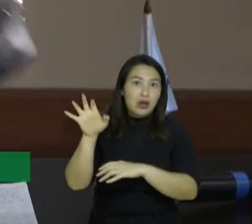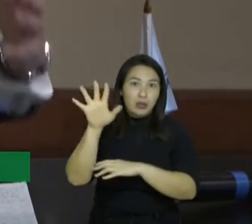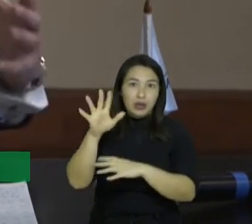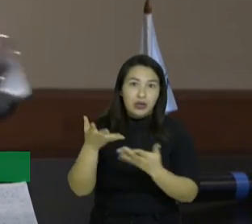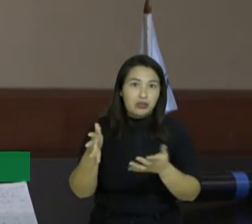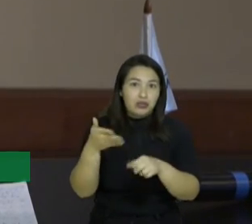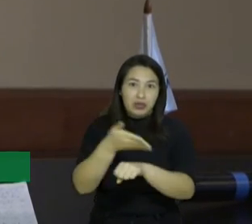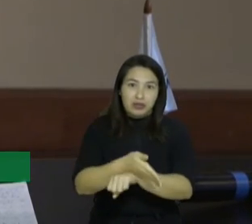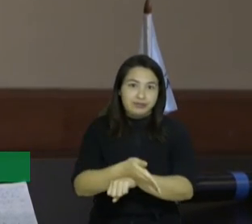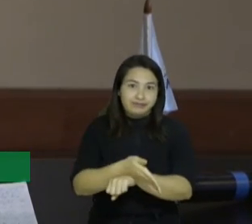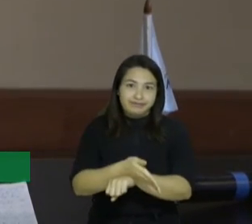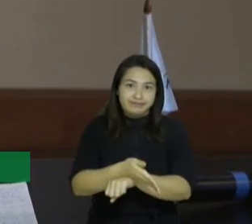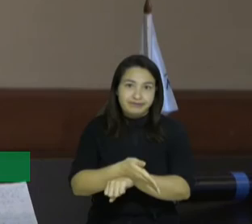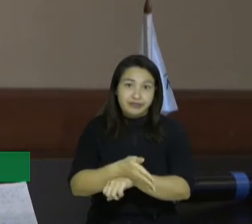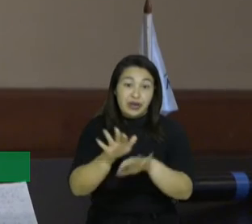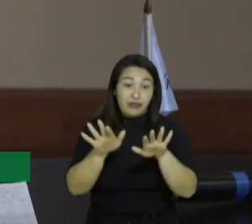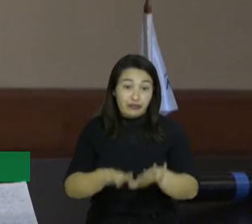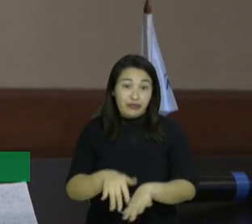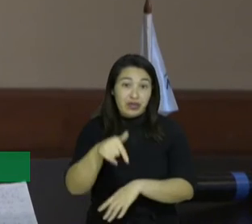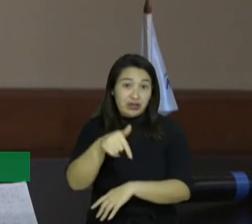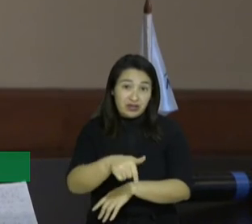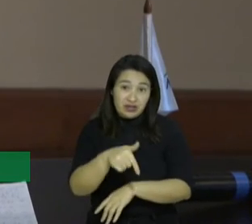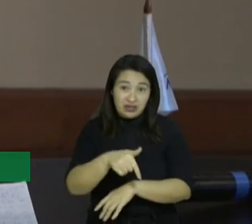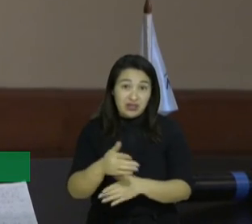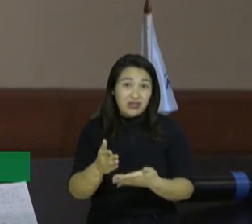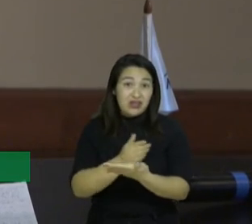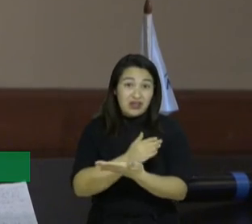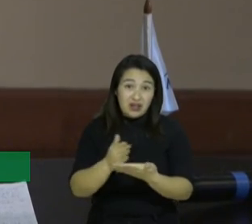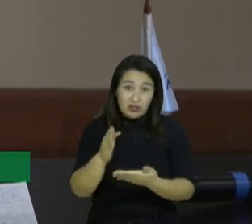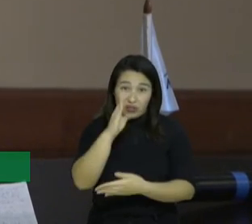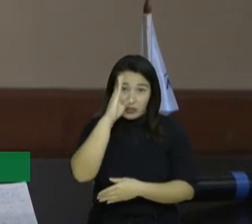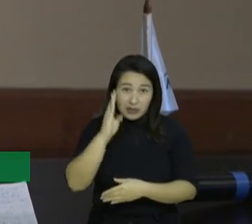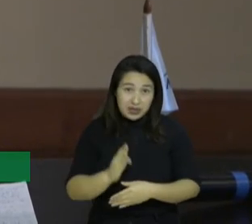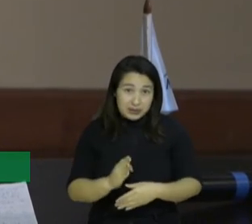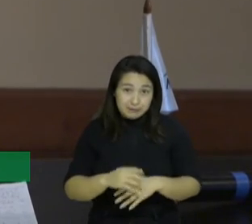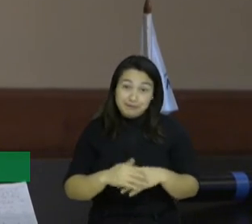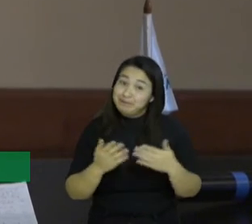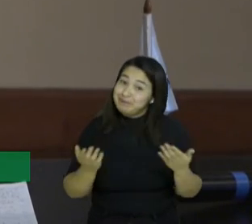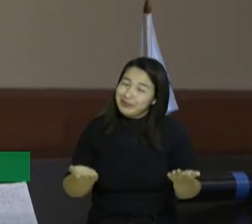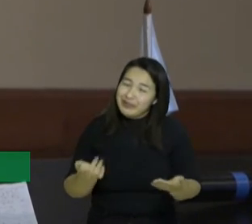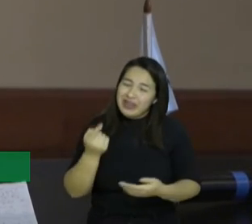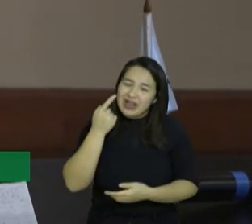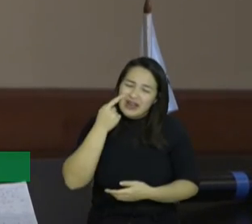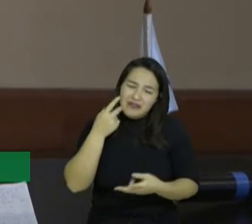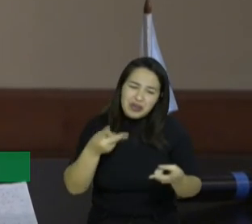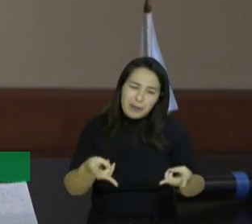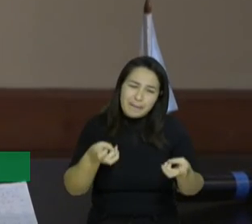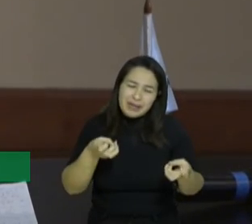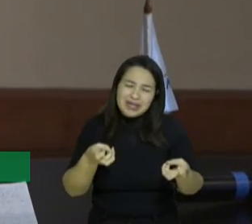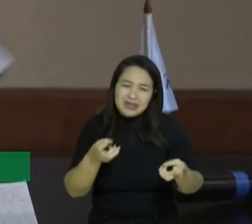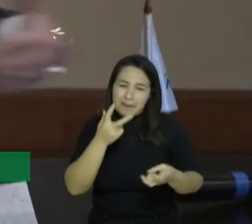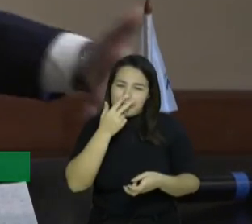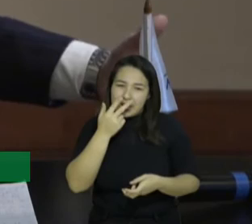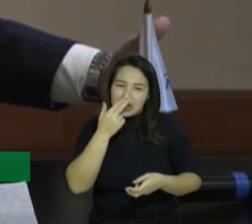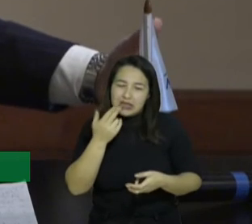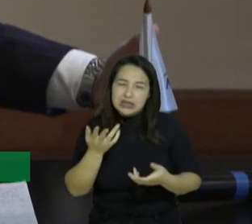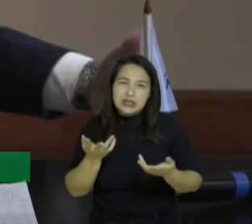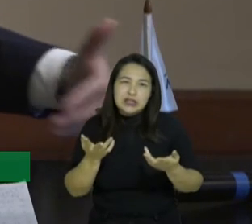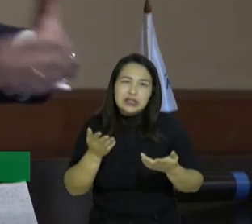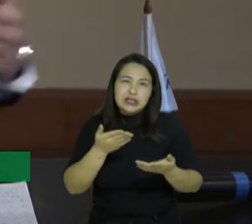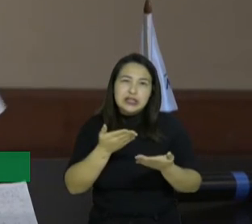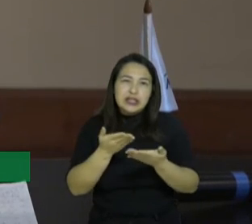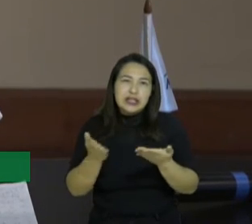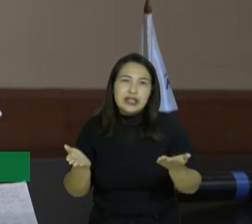participar vai ficar aqui pros industriais alguns segmentos brasileiros então Eh eu vejo aí um jogo de cena que jogou pra